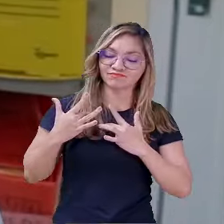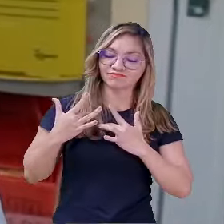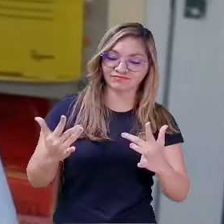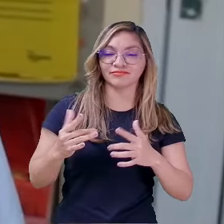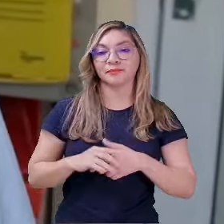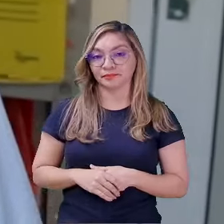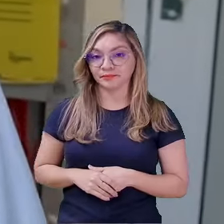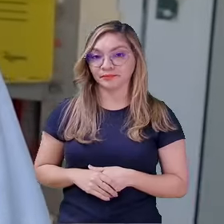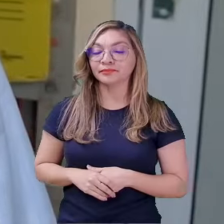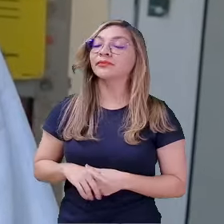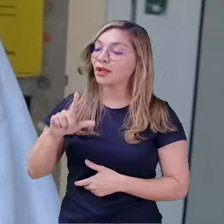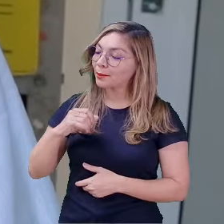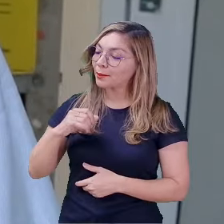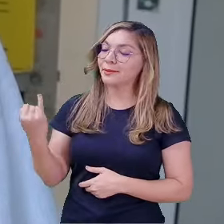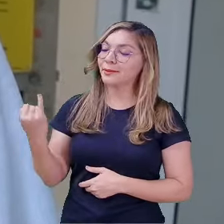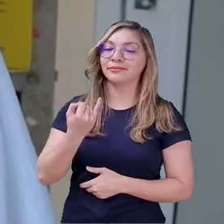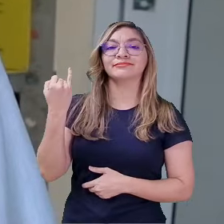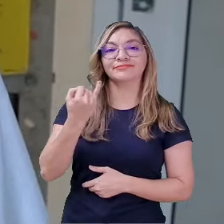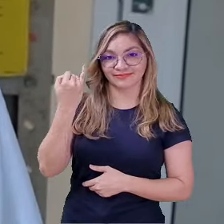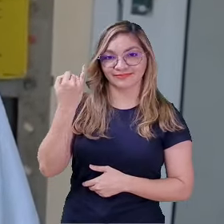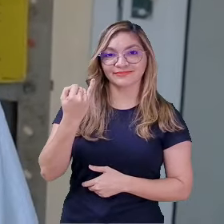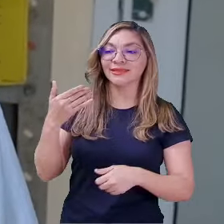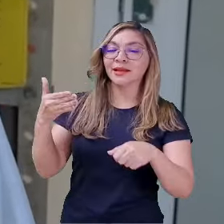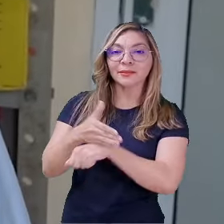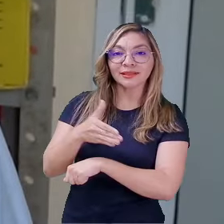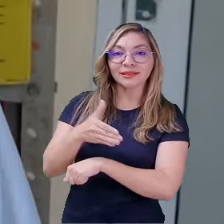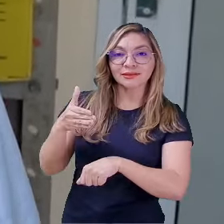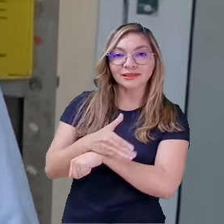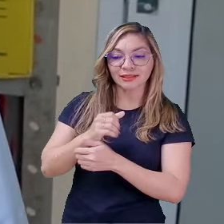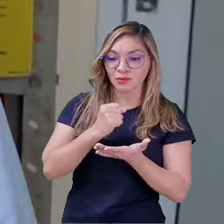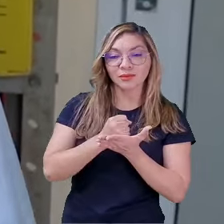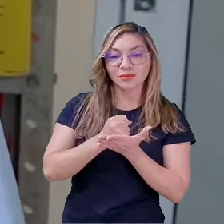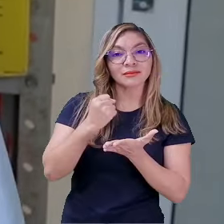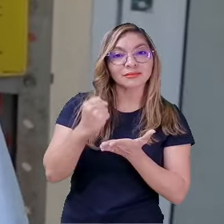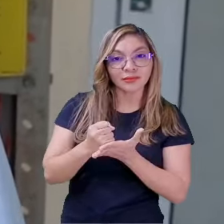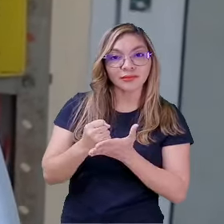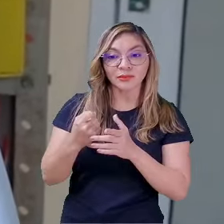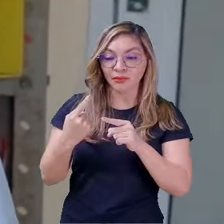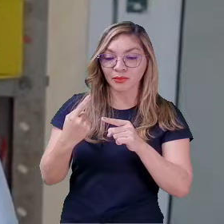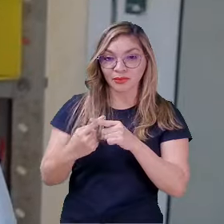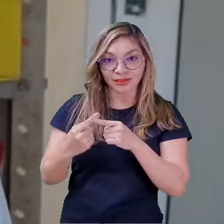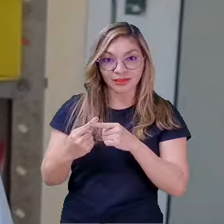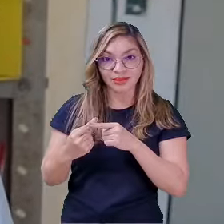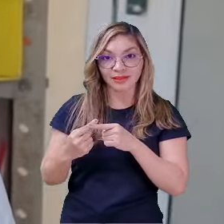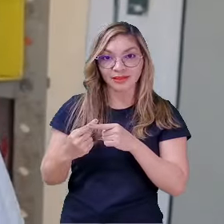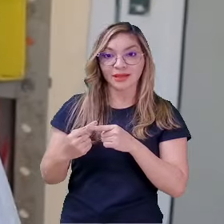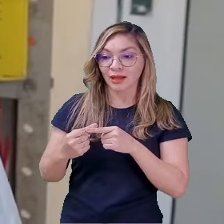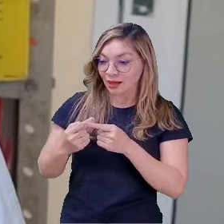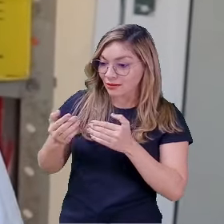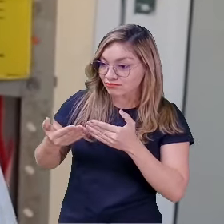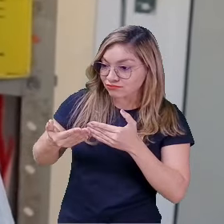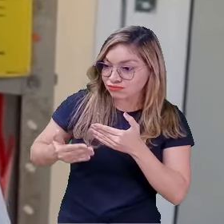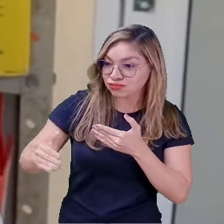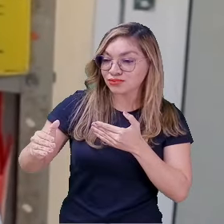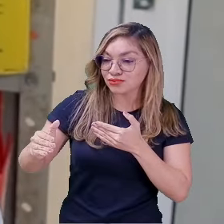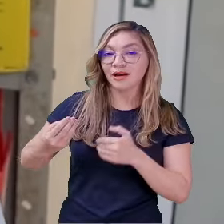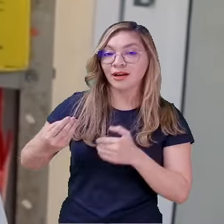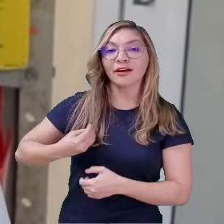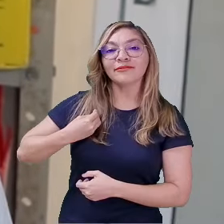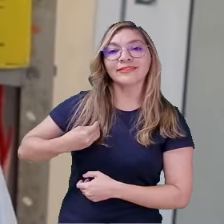bem importante, né, a participação do cartório, porque daqui dá esse início da vida civil da pessoa. É